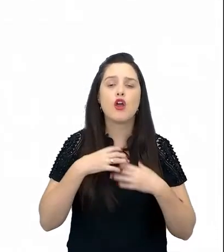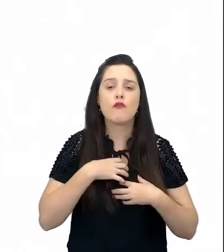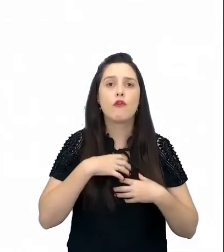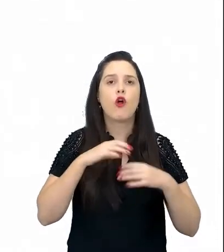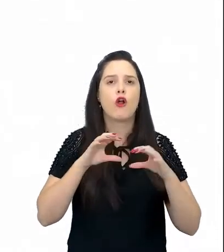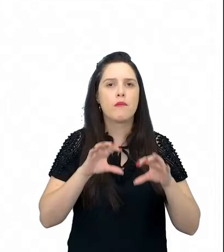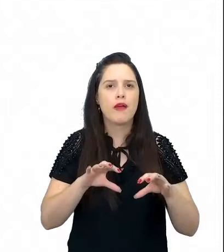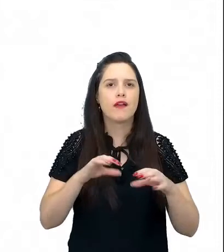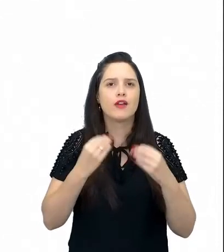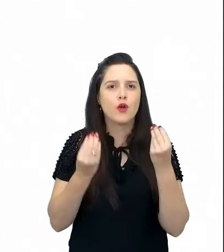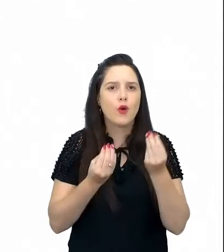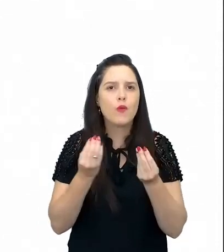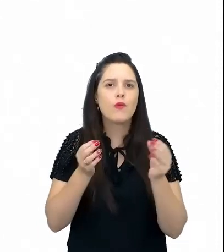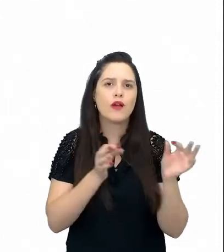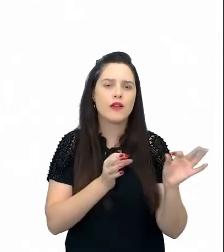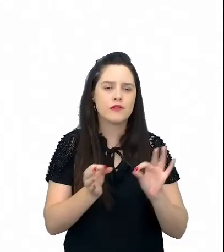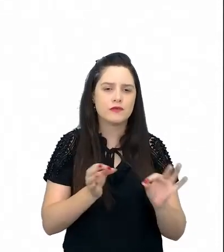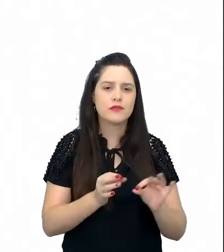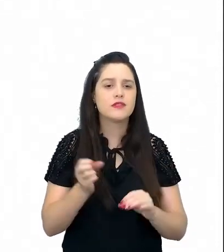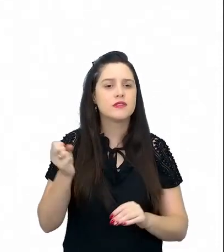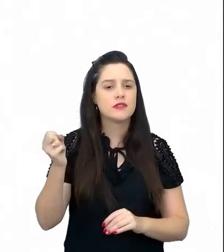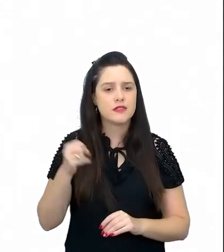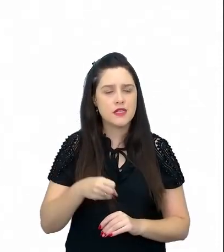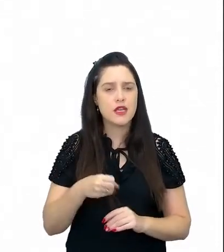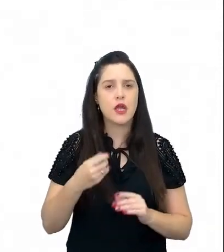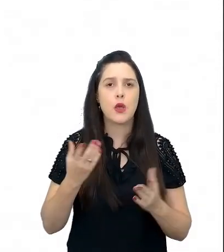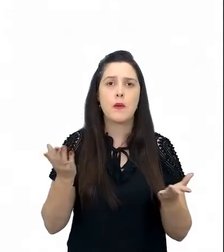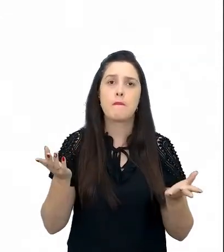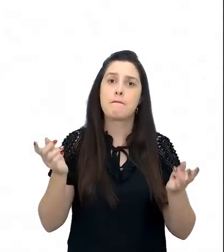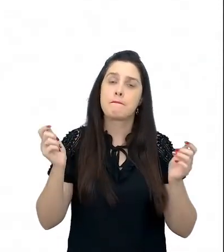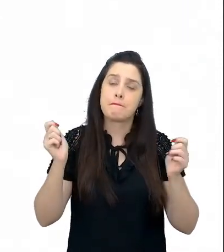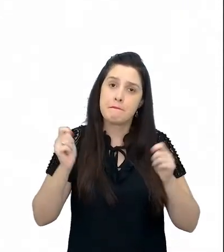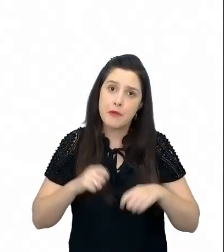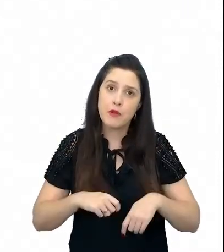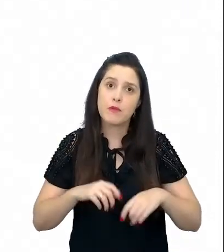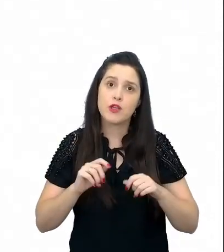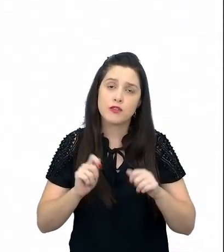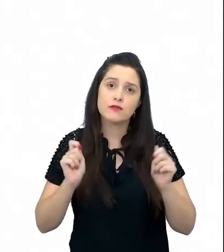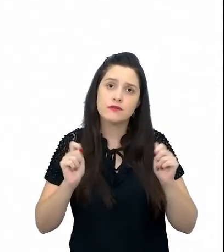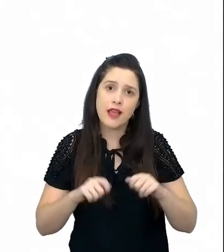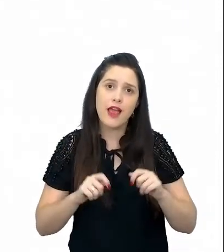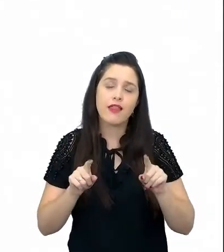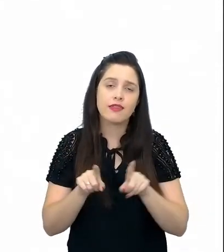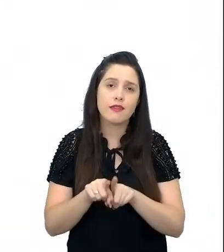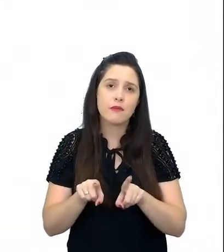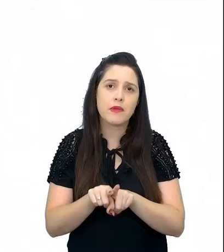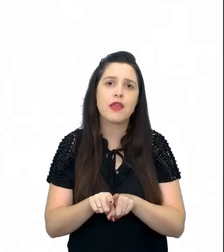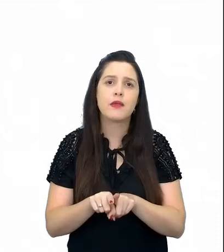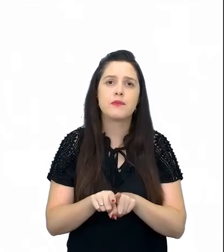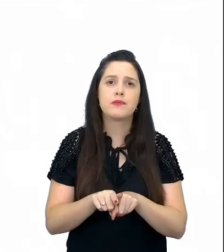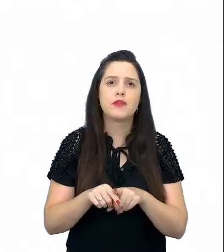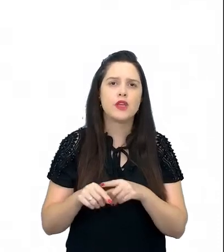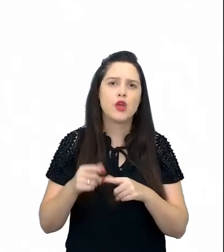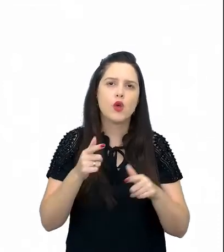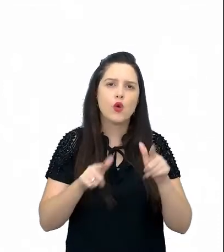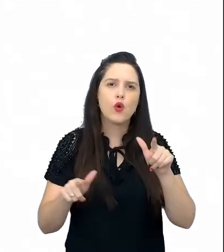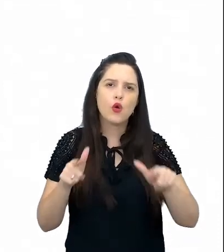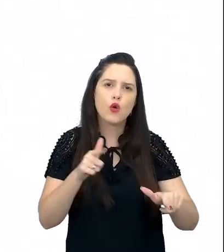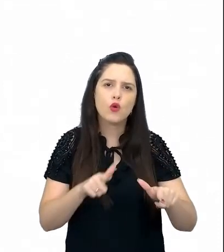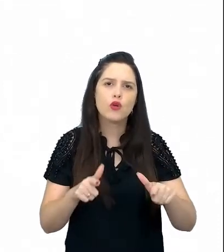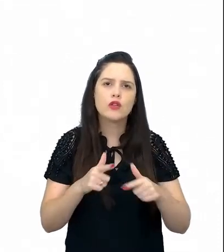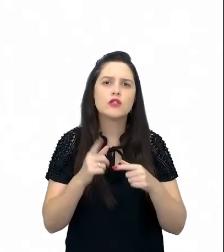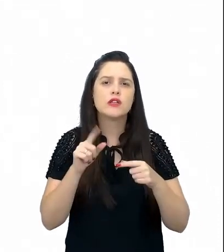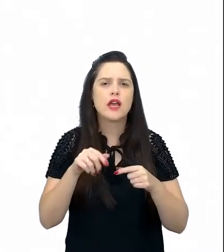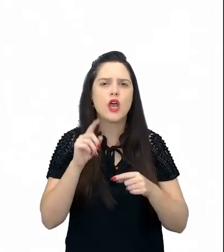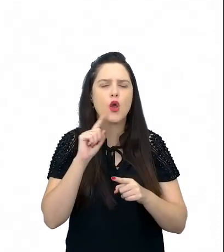ele vai escolher, sempre provavelmente eu vou ter que usar uma proporcionalidade ou uma regra de três simples, ou simplesmente uma razão. Tá? Então,